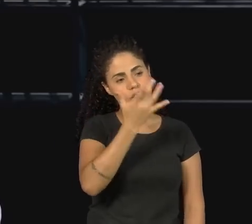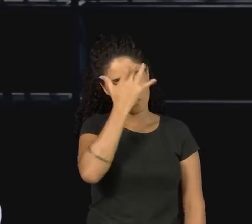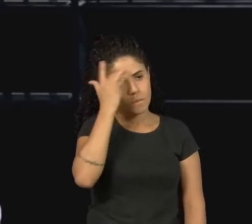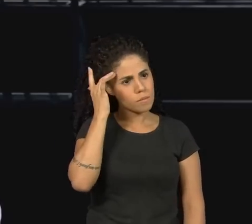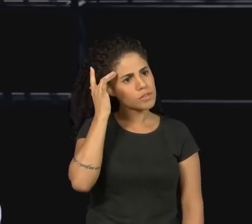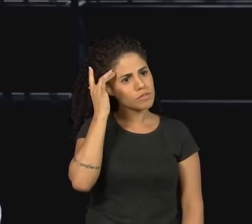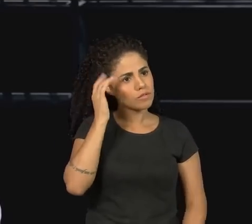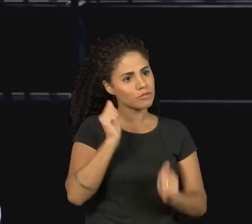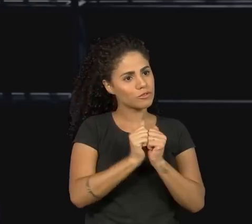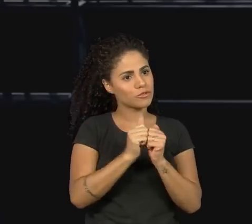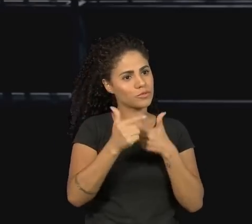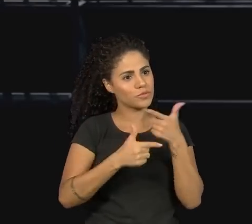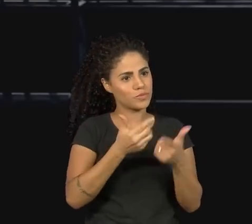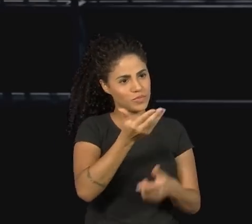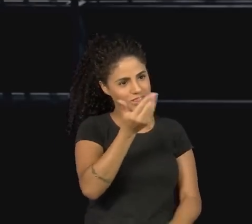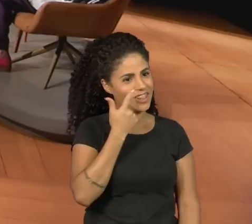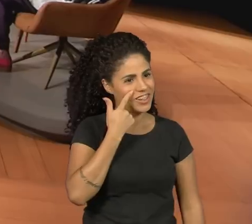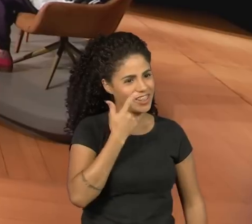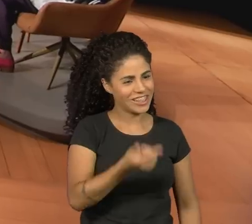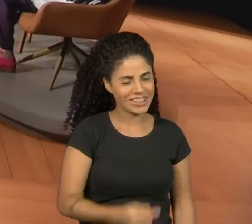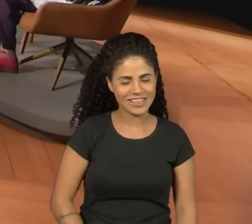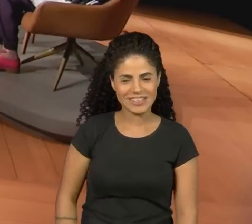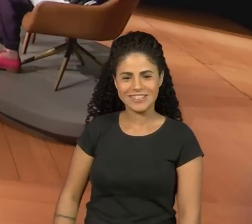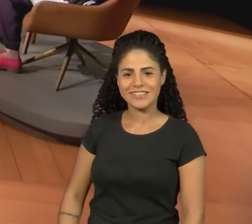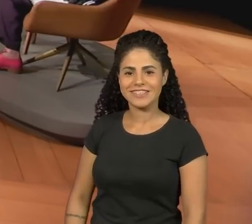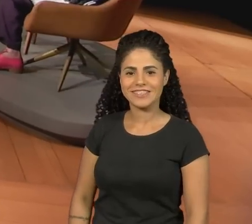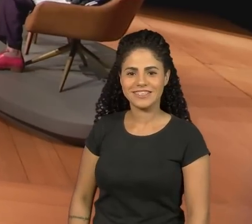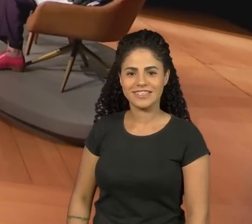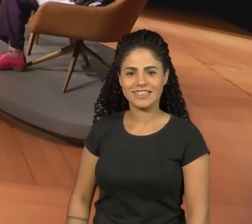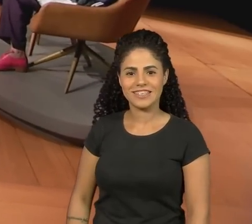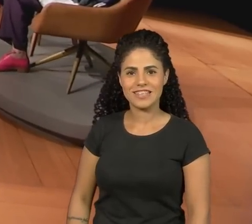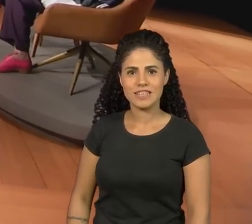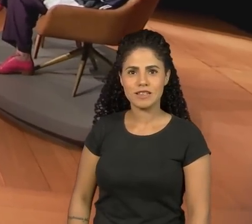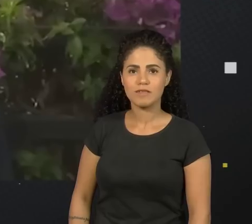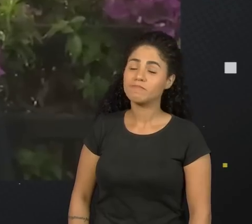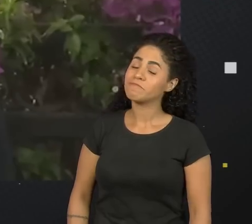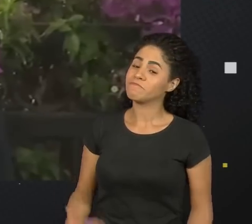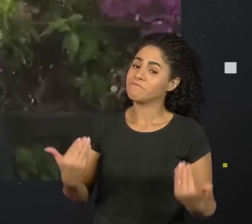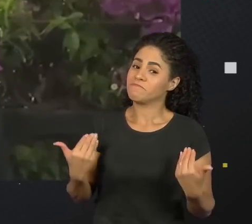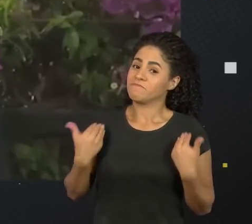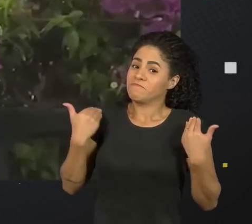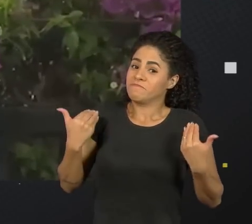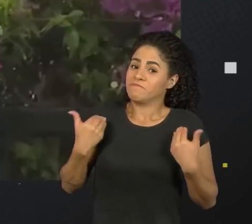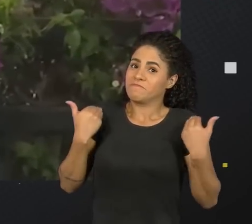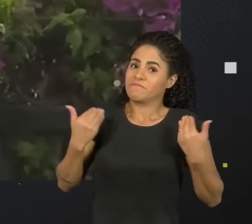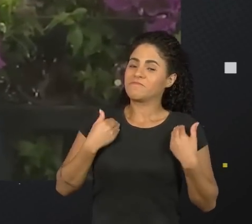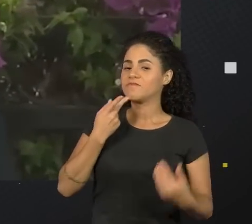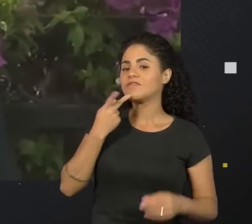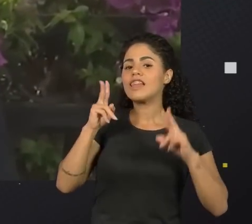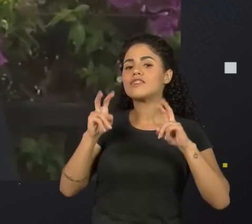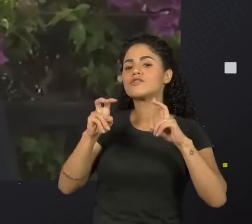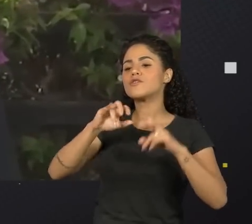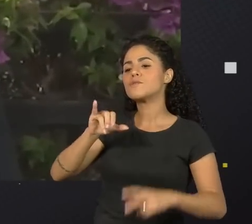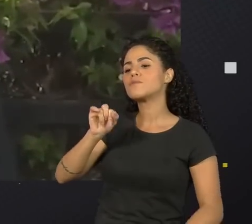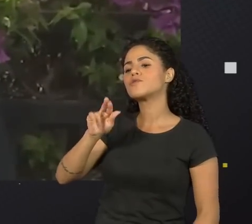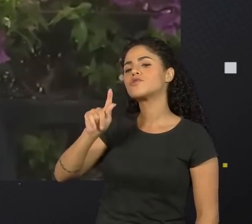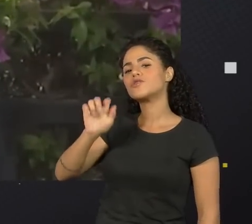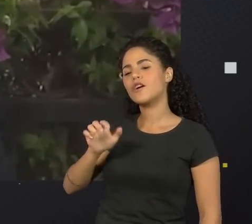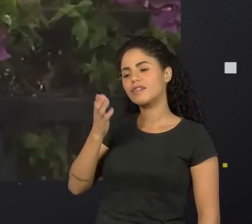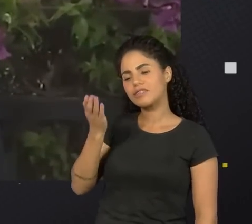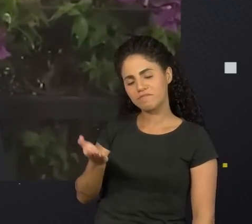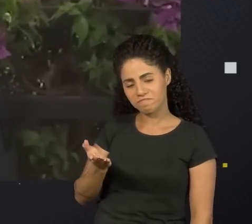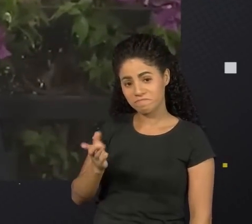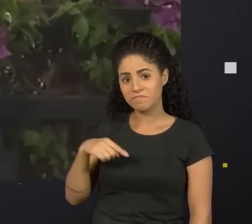esteve presente aí nesse trabalho. Olha só. Que alegria estar aqui falando do Jorge Farjala. A gente teve